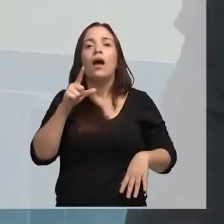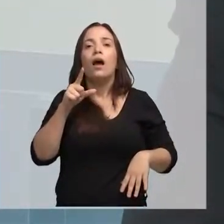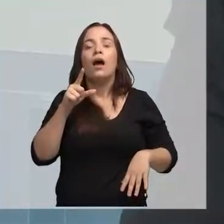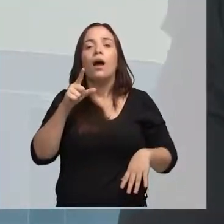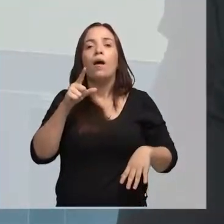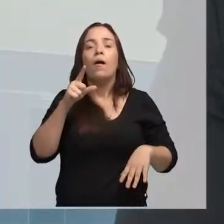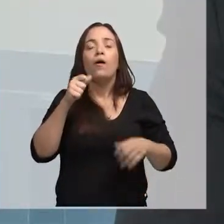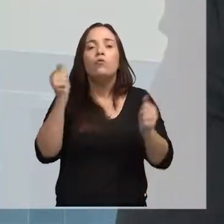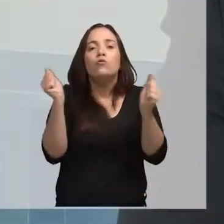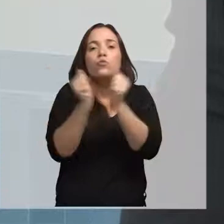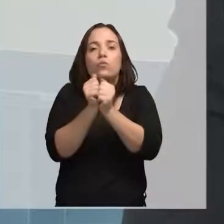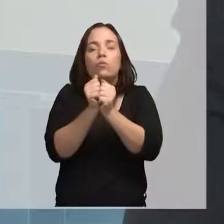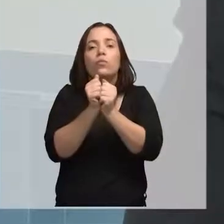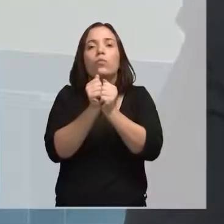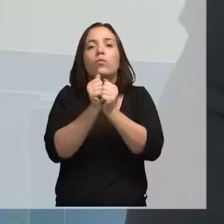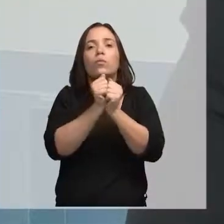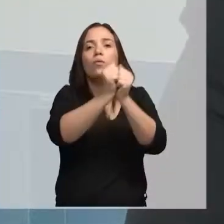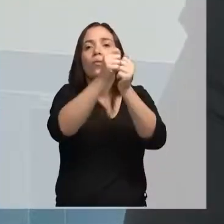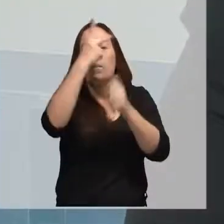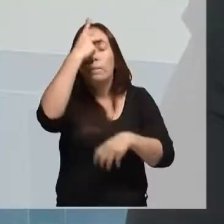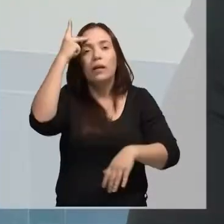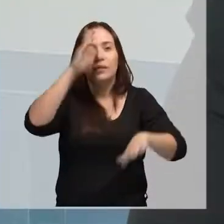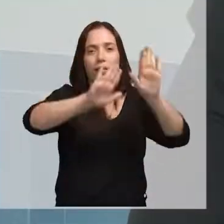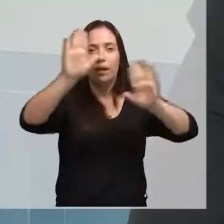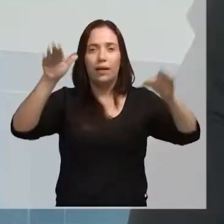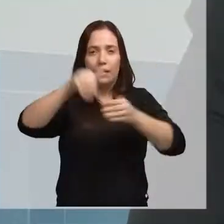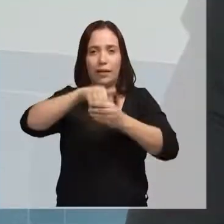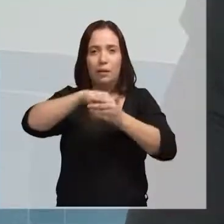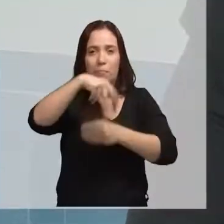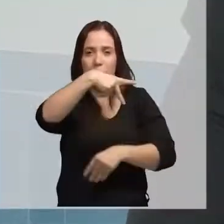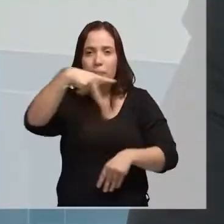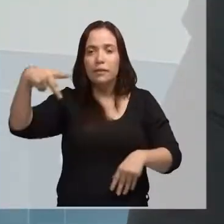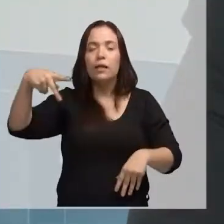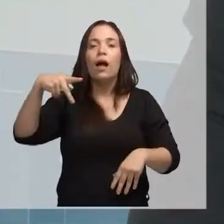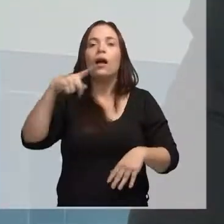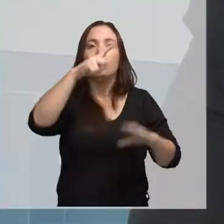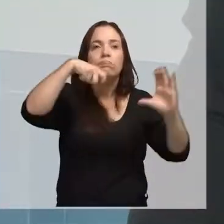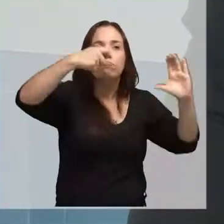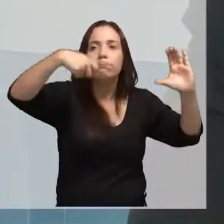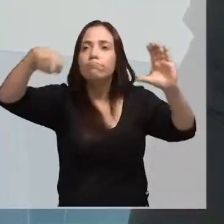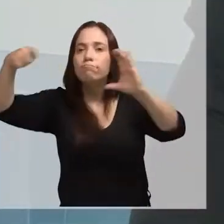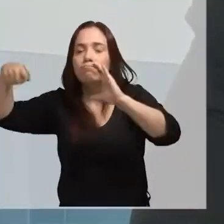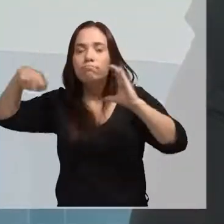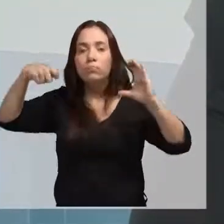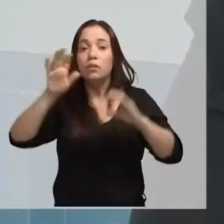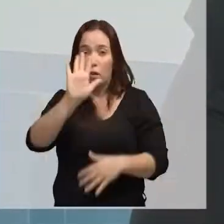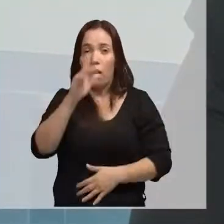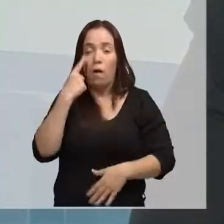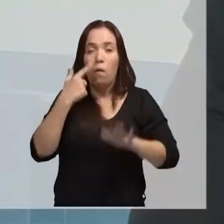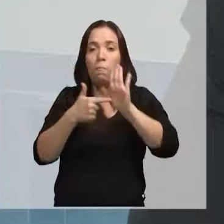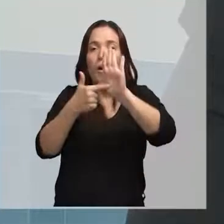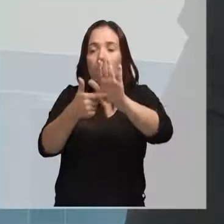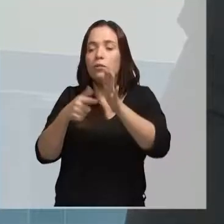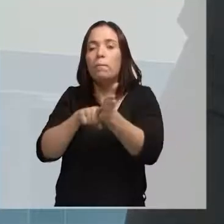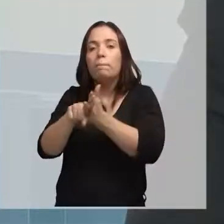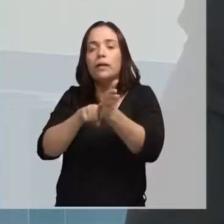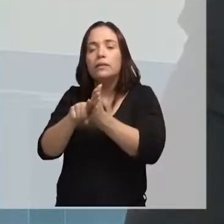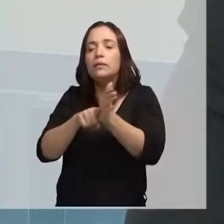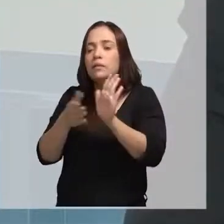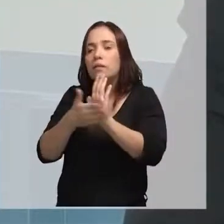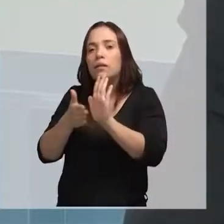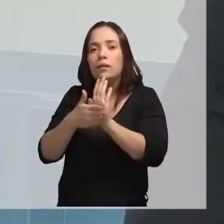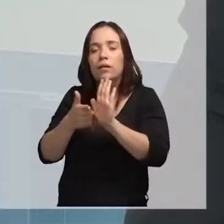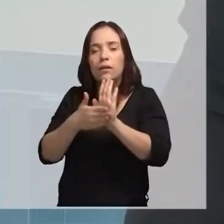candidatos, né? E degrinha a imagem. Aí eu vou perguntar ao meu amigo Luiz, por favor, bote aí, Luiz, a pesquisa. Eu quero que tu olhe aí para tu fazer uma pergunta, você que acompanha como